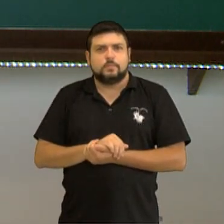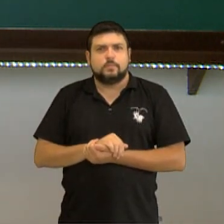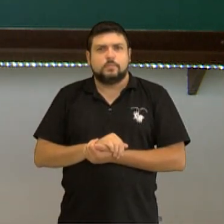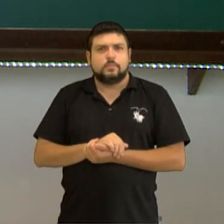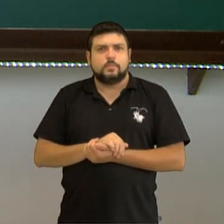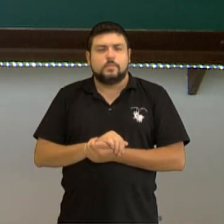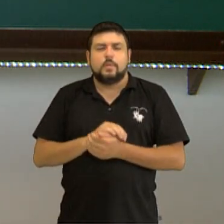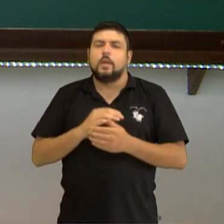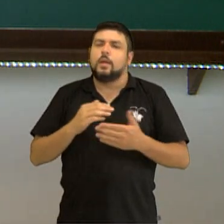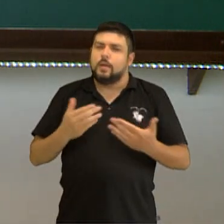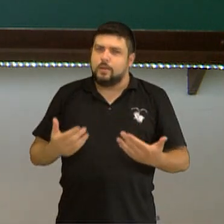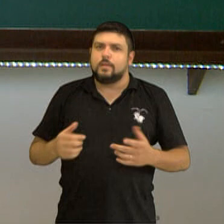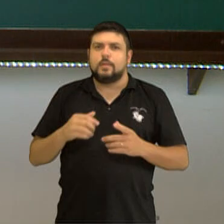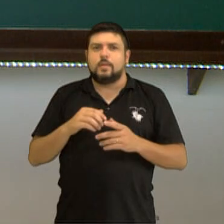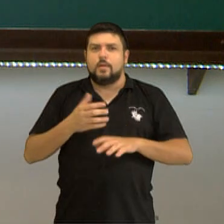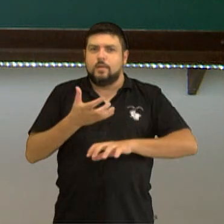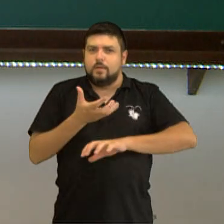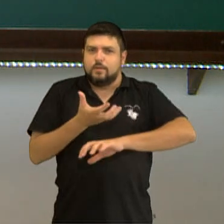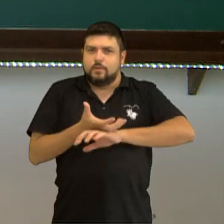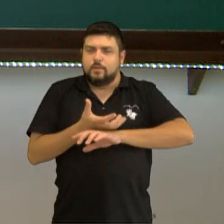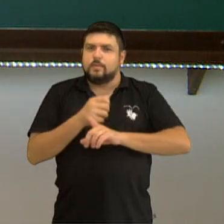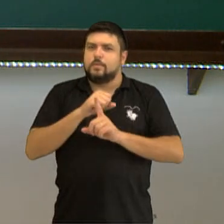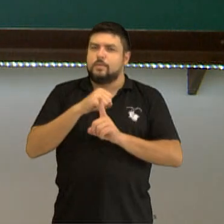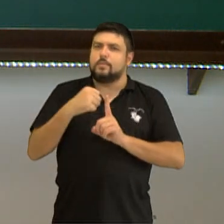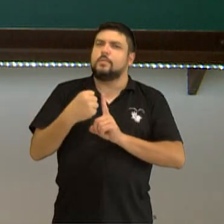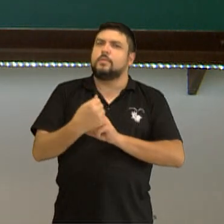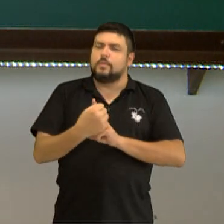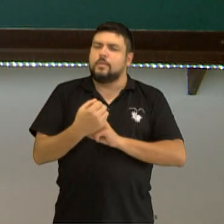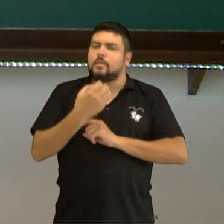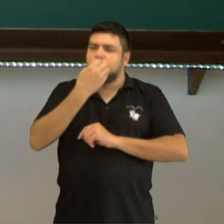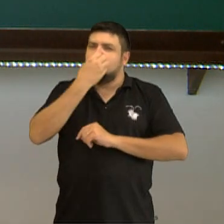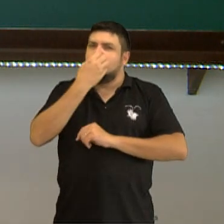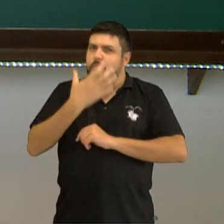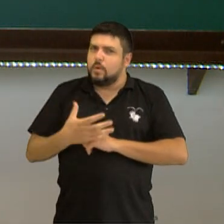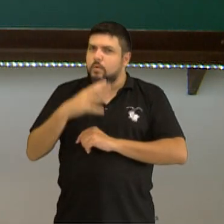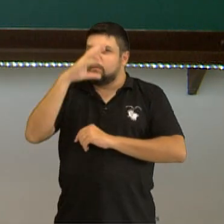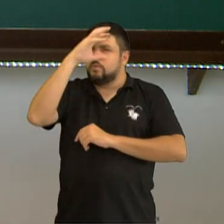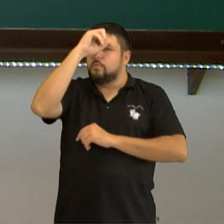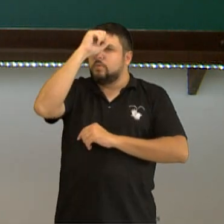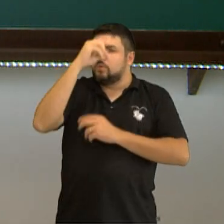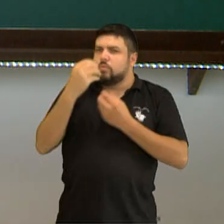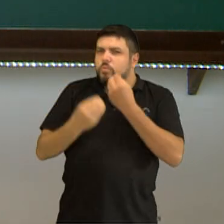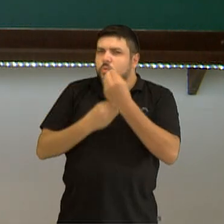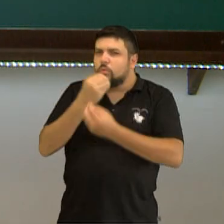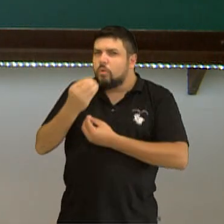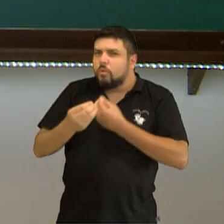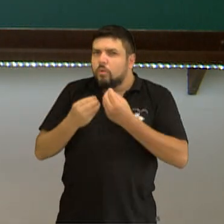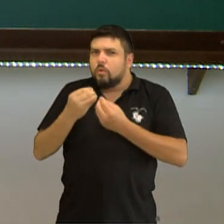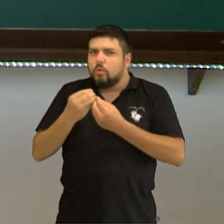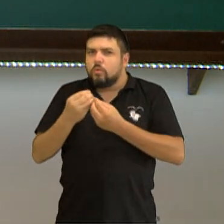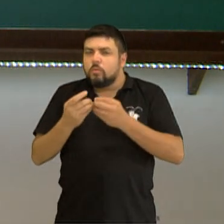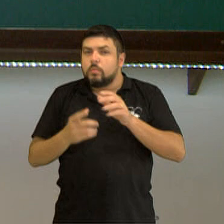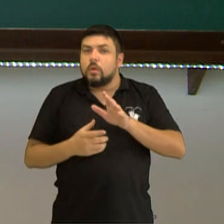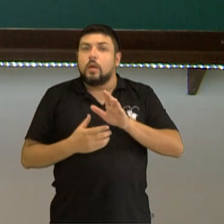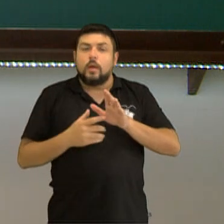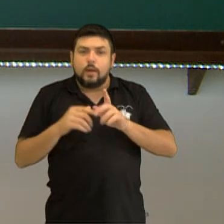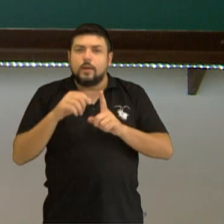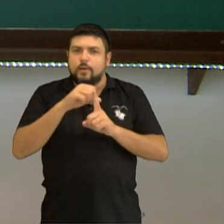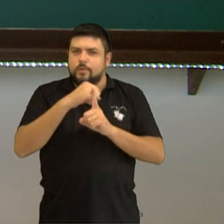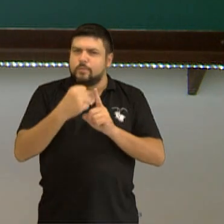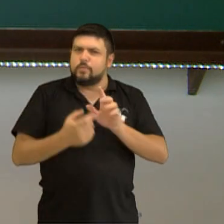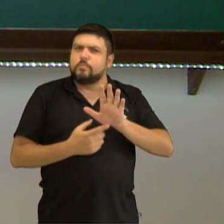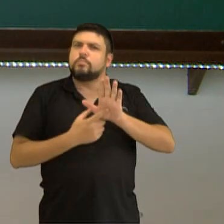sentido, a sociologia aí contribui demais, pessoal, porque ela mostra algo extremamente empírico, real, E a